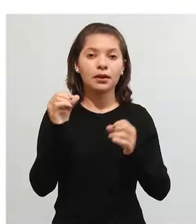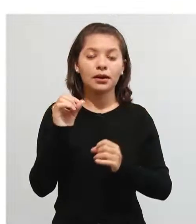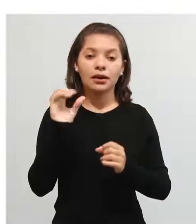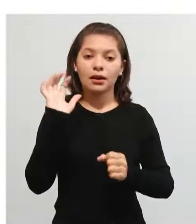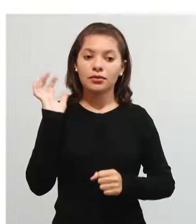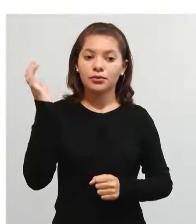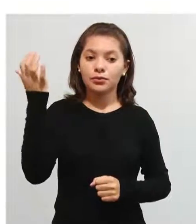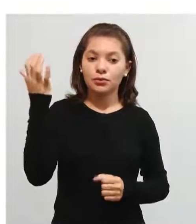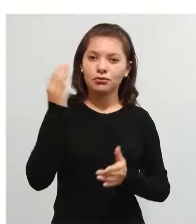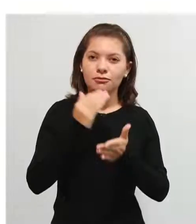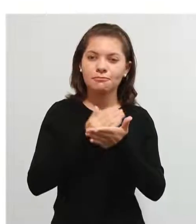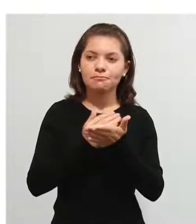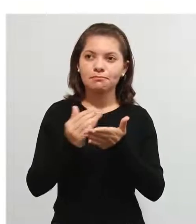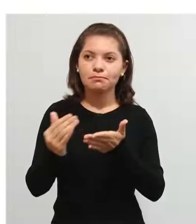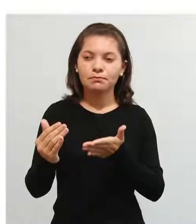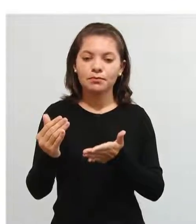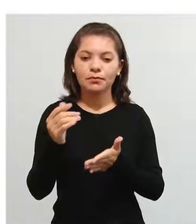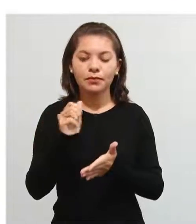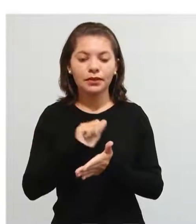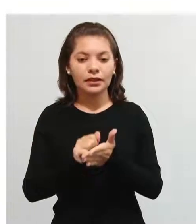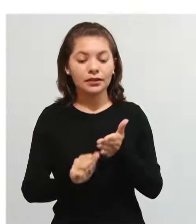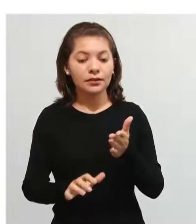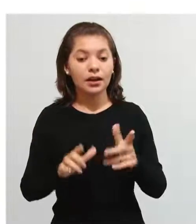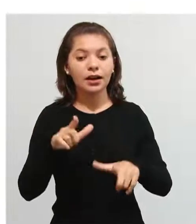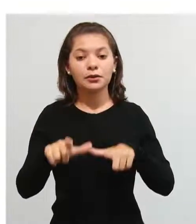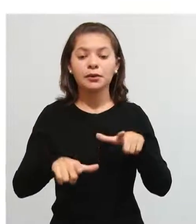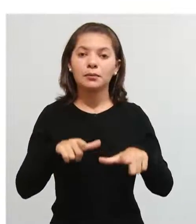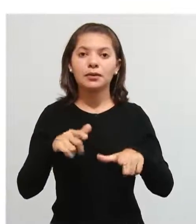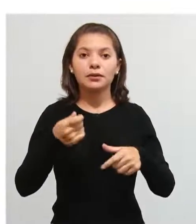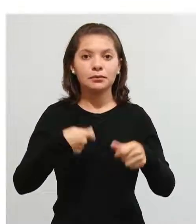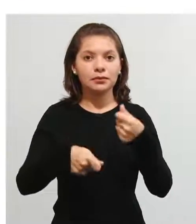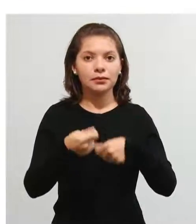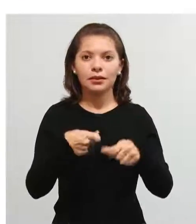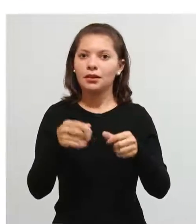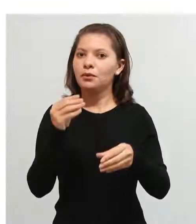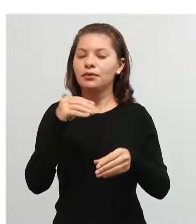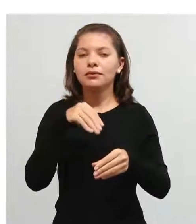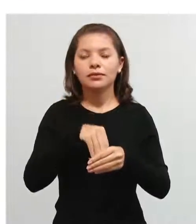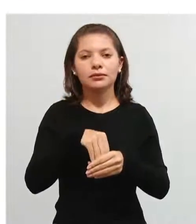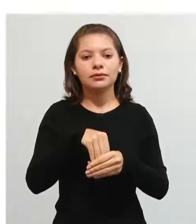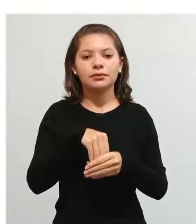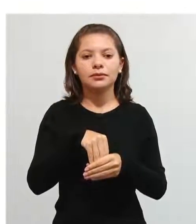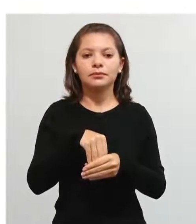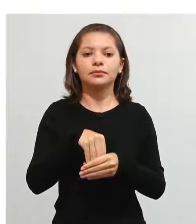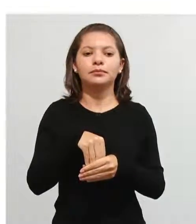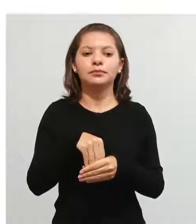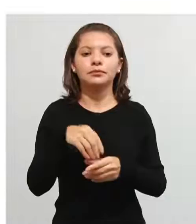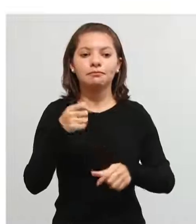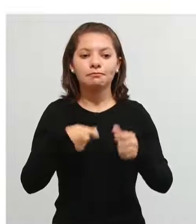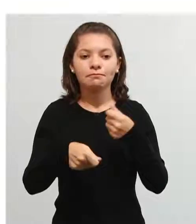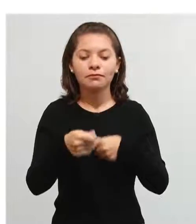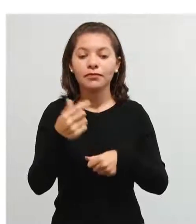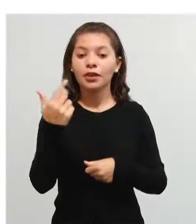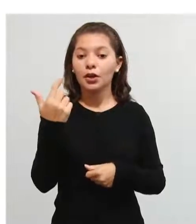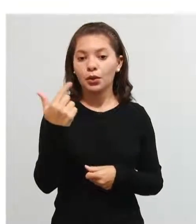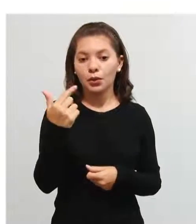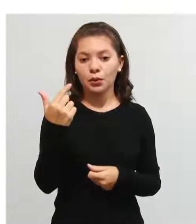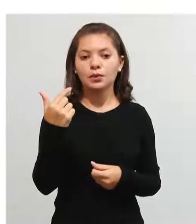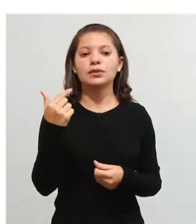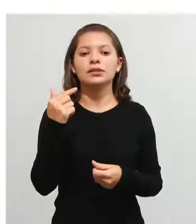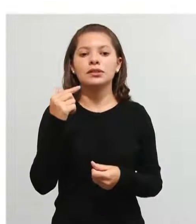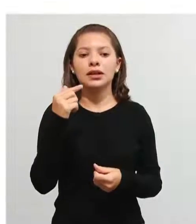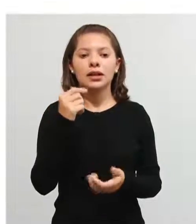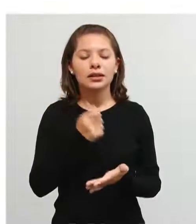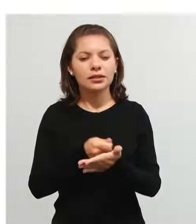da atividade administrativa, não é dentro da atividade legislativa, tá? As decisões dos órgãos singulares